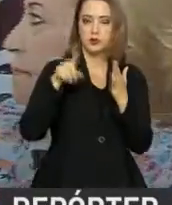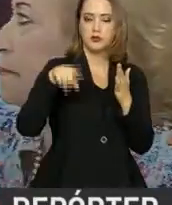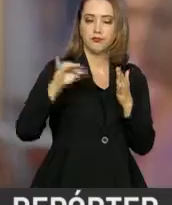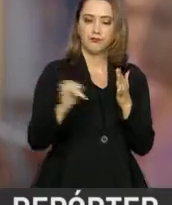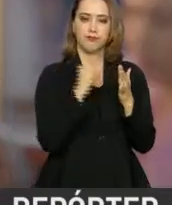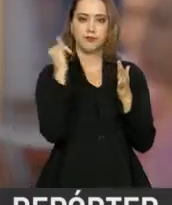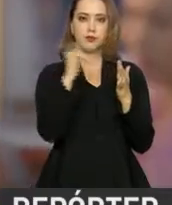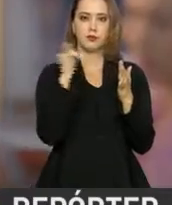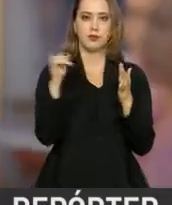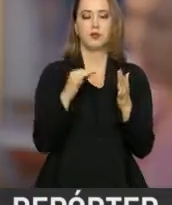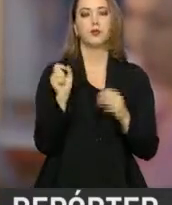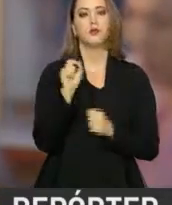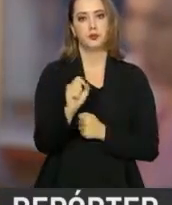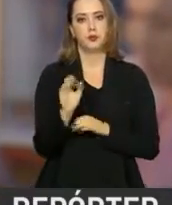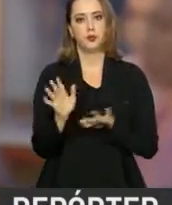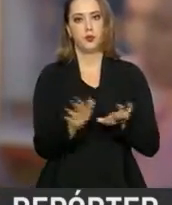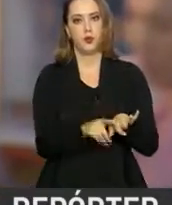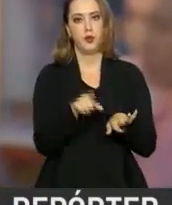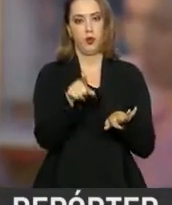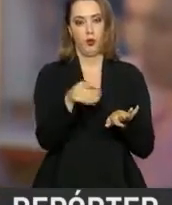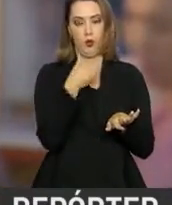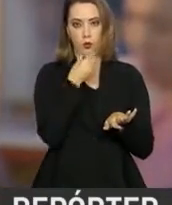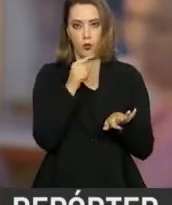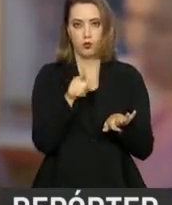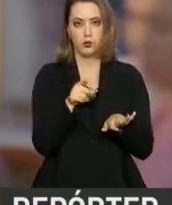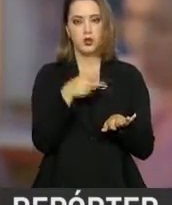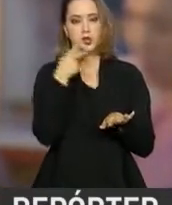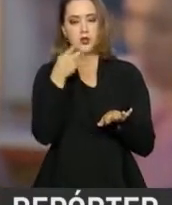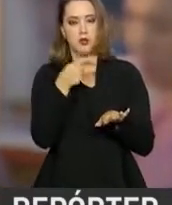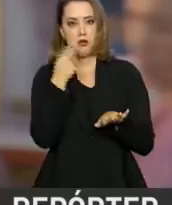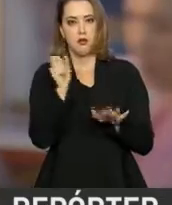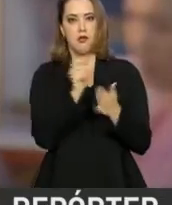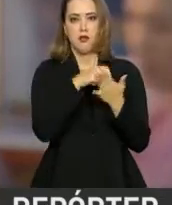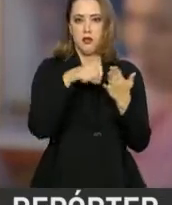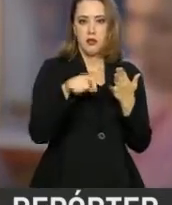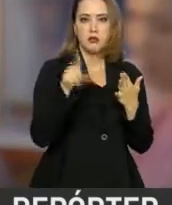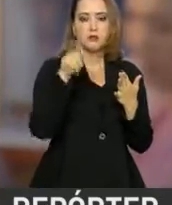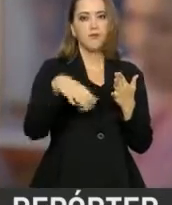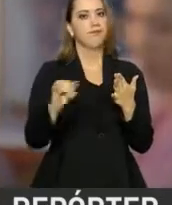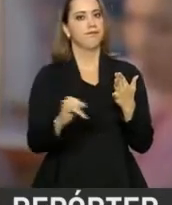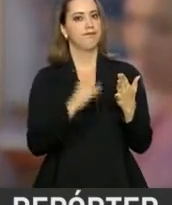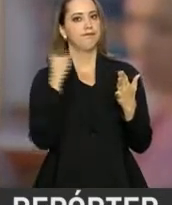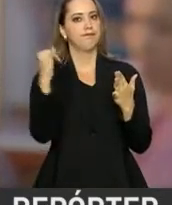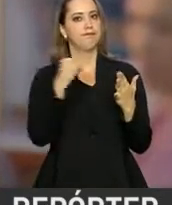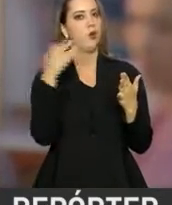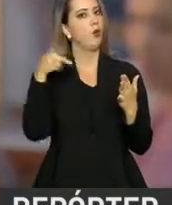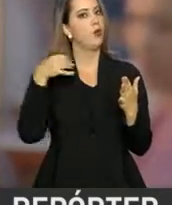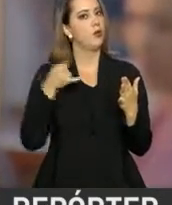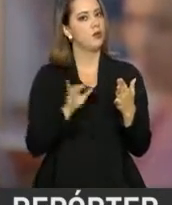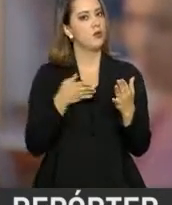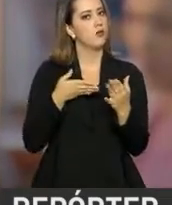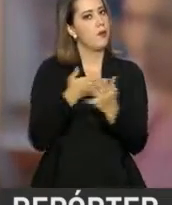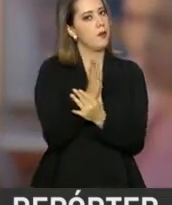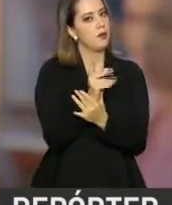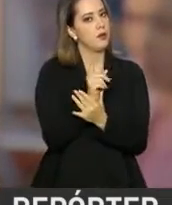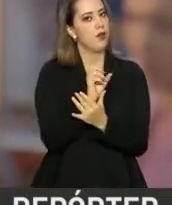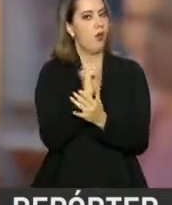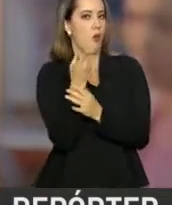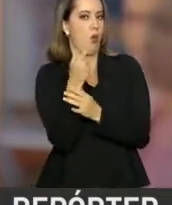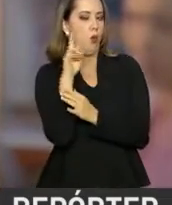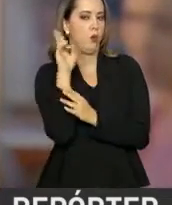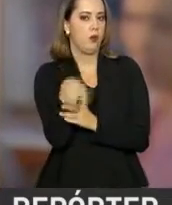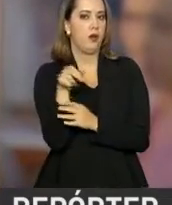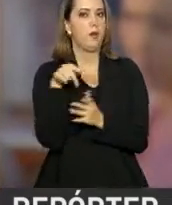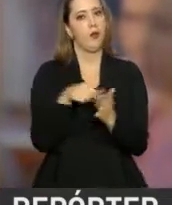do exame e redação além de ser é eliminatória não seja sem a nota mínima na redação o candidato está reprovado